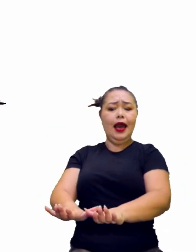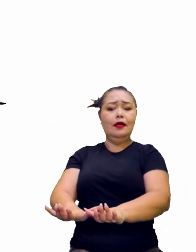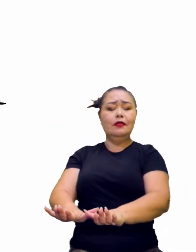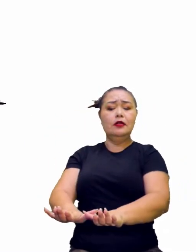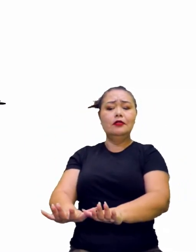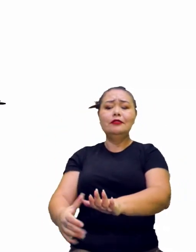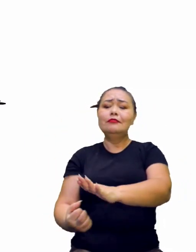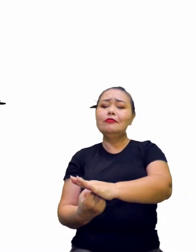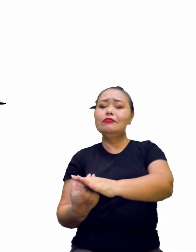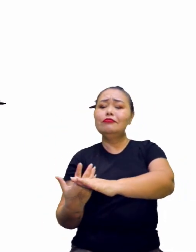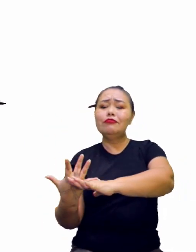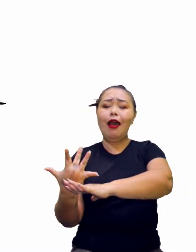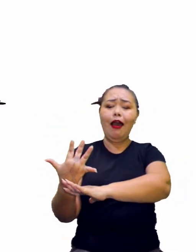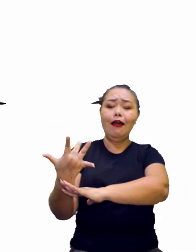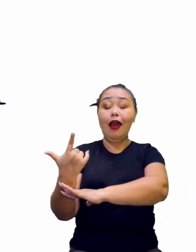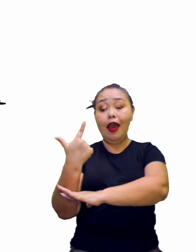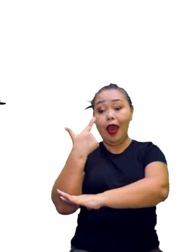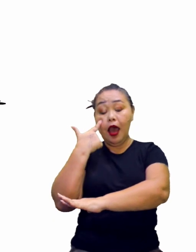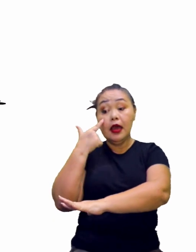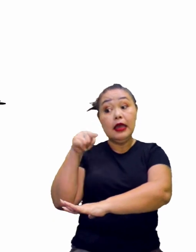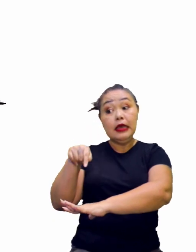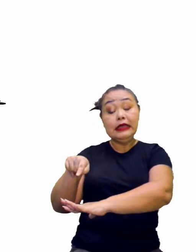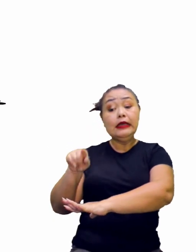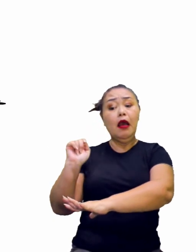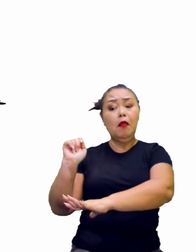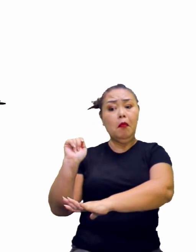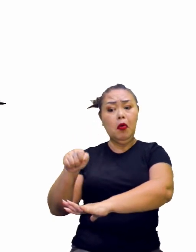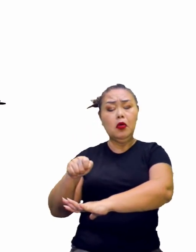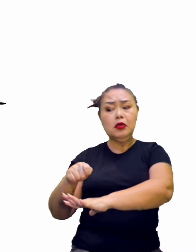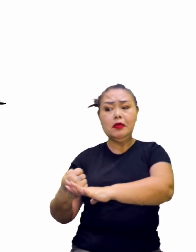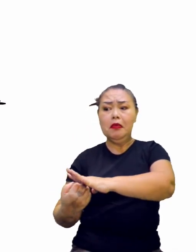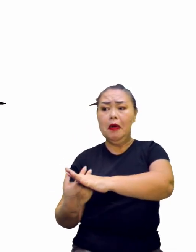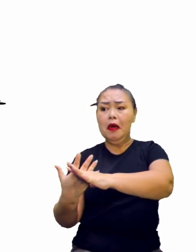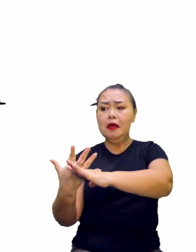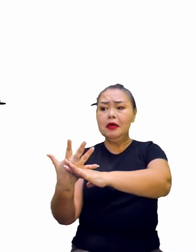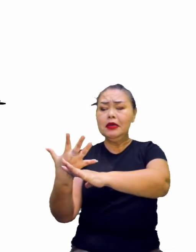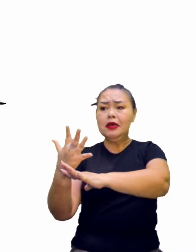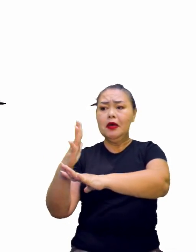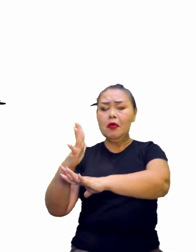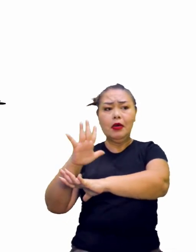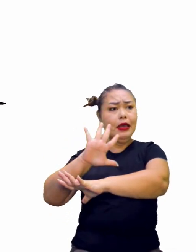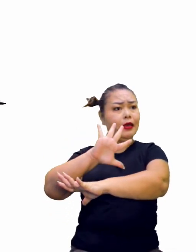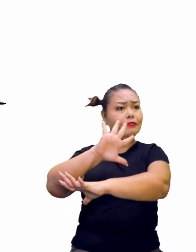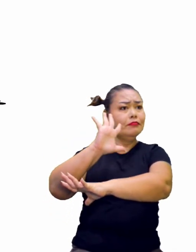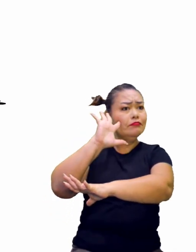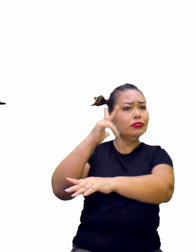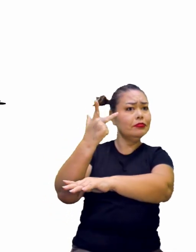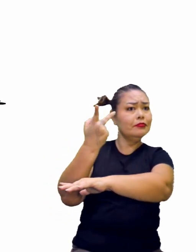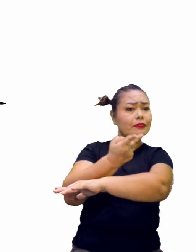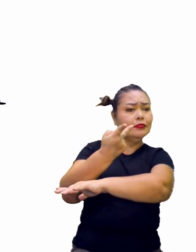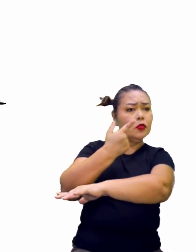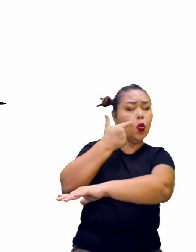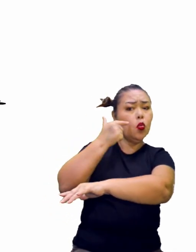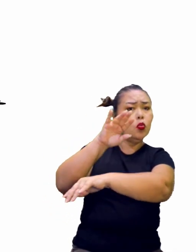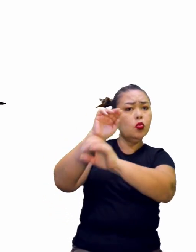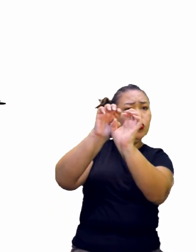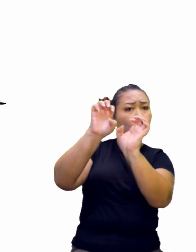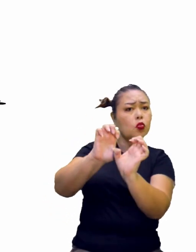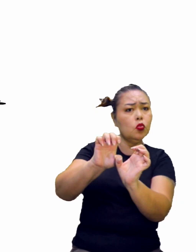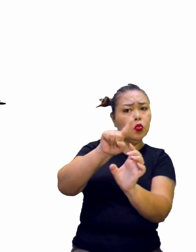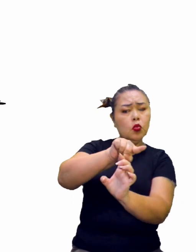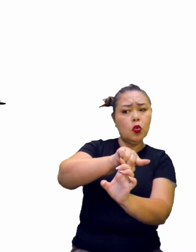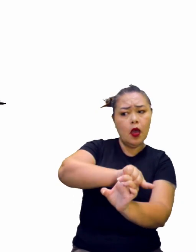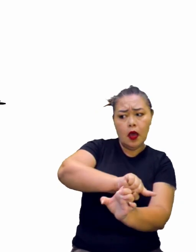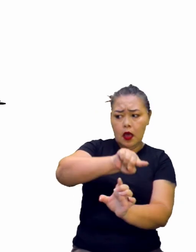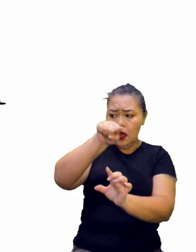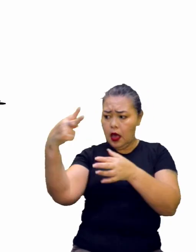que estão sob grande ameaça. Por quê? Porque qualquer alteração em outras estruturas que elas fazem